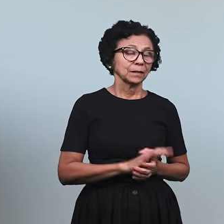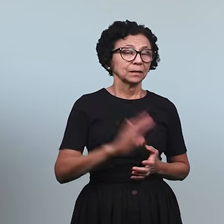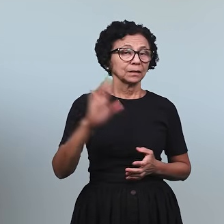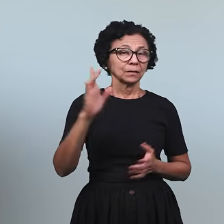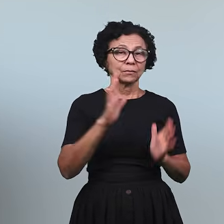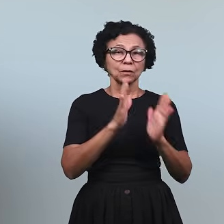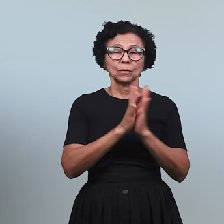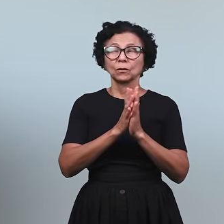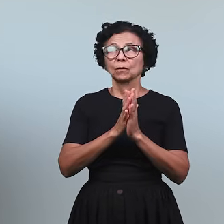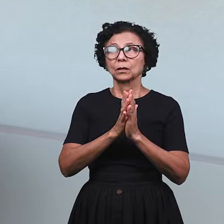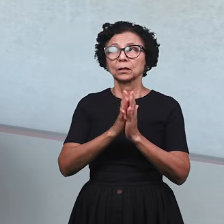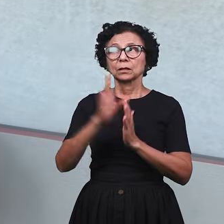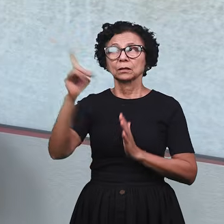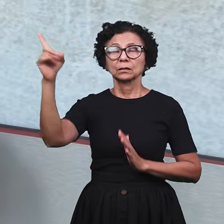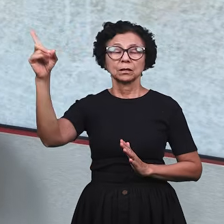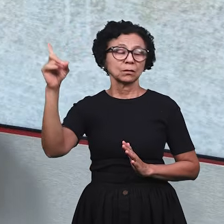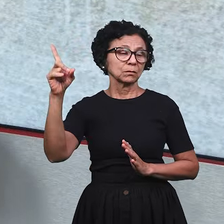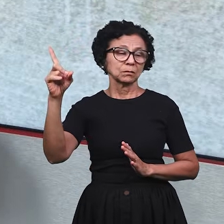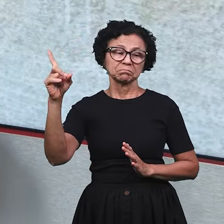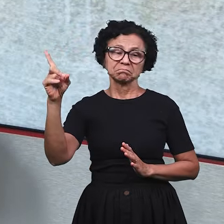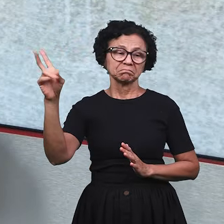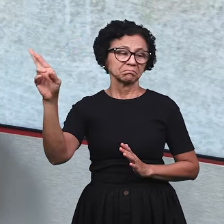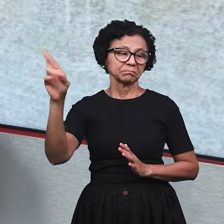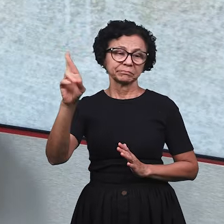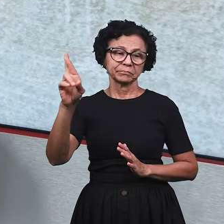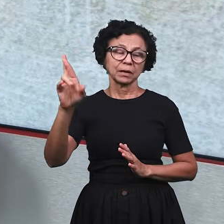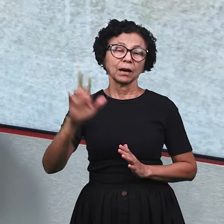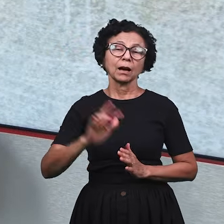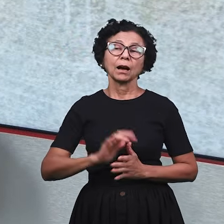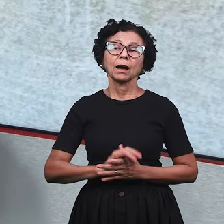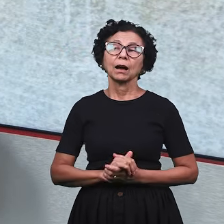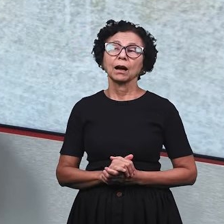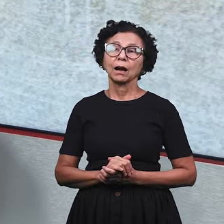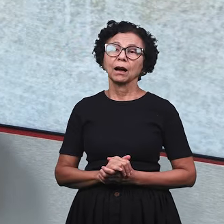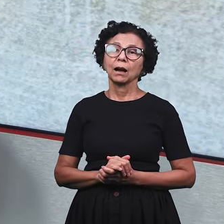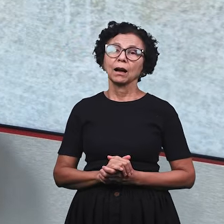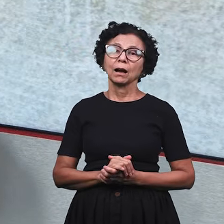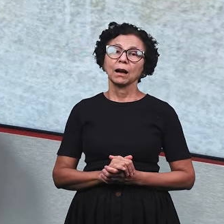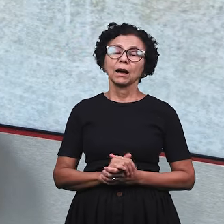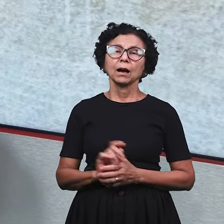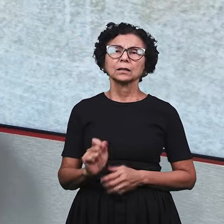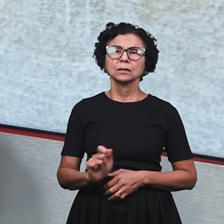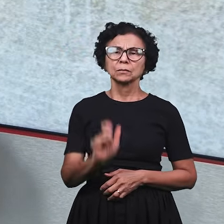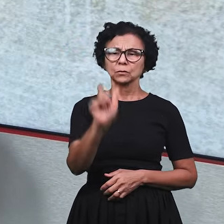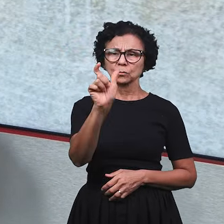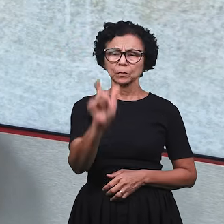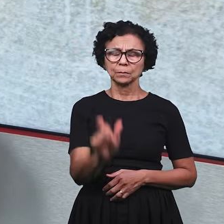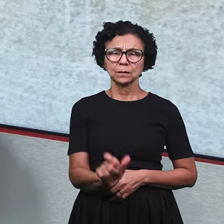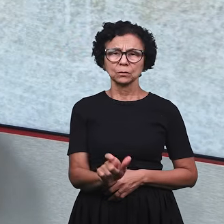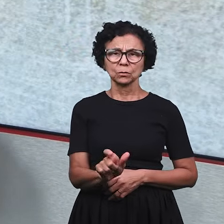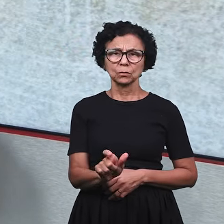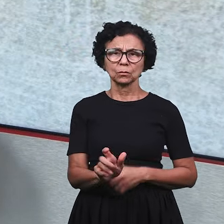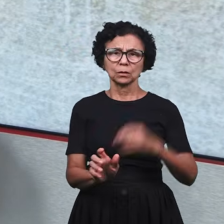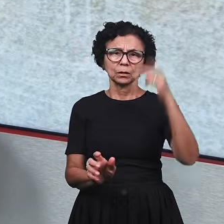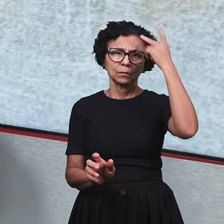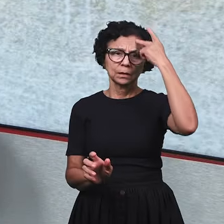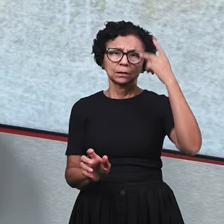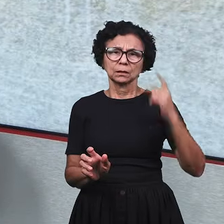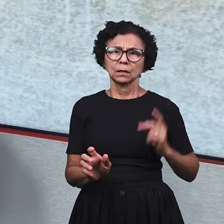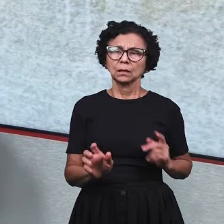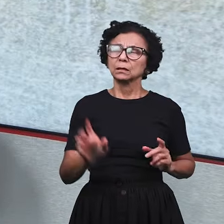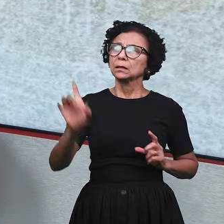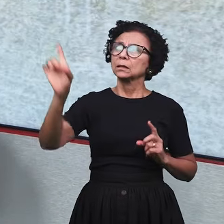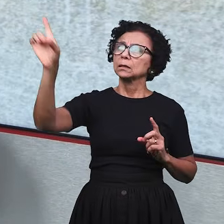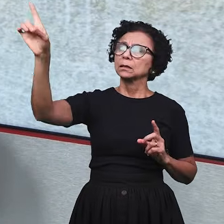ouça. Então foi preciso que houvesse alguém que pudesse intermediar essa questão. Como